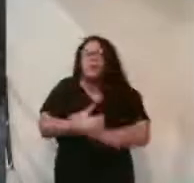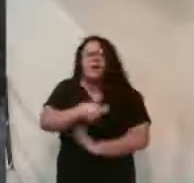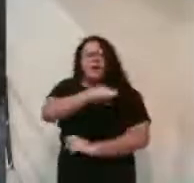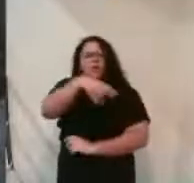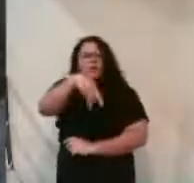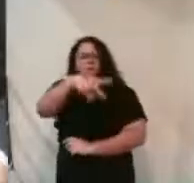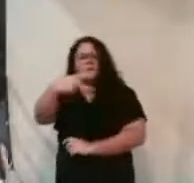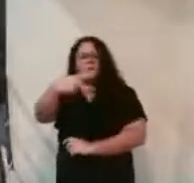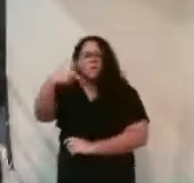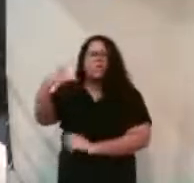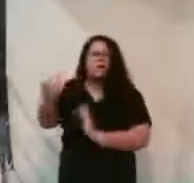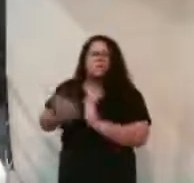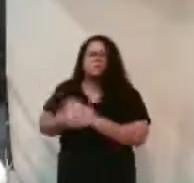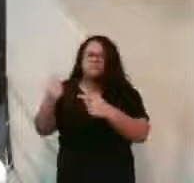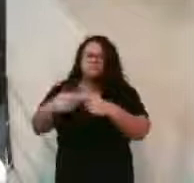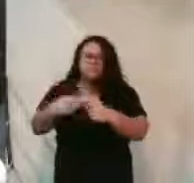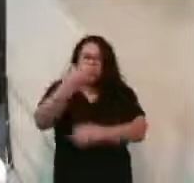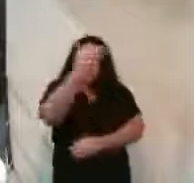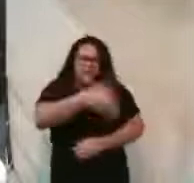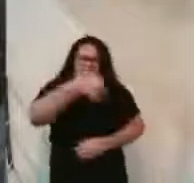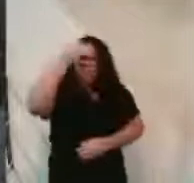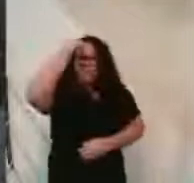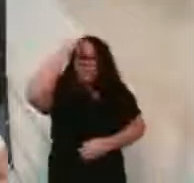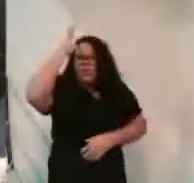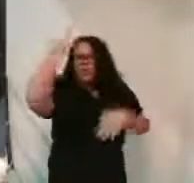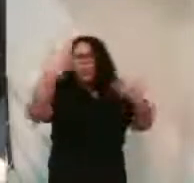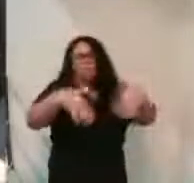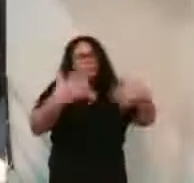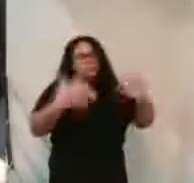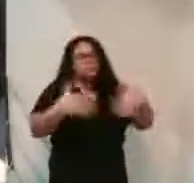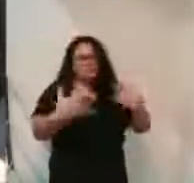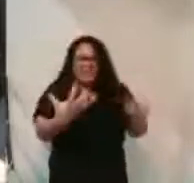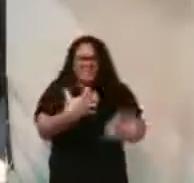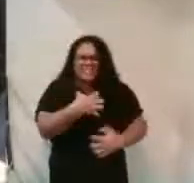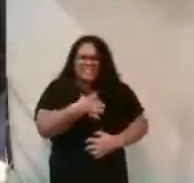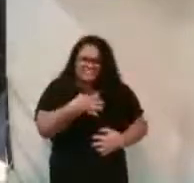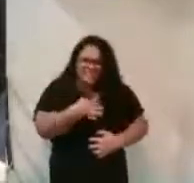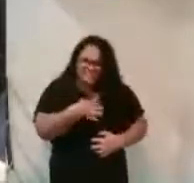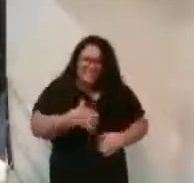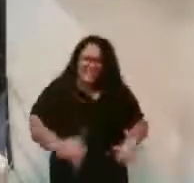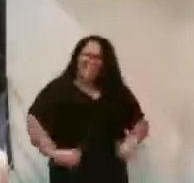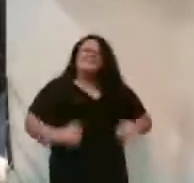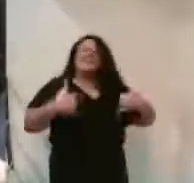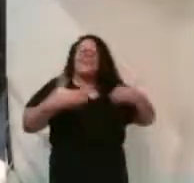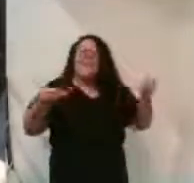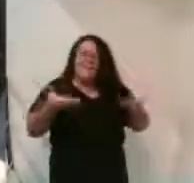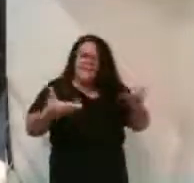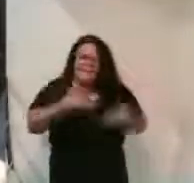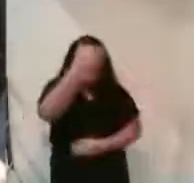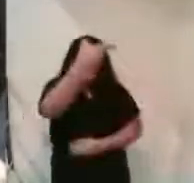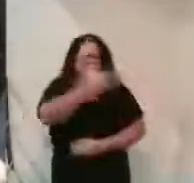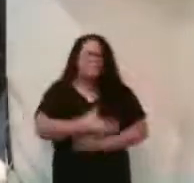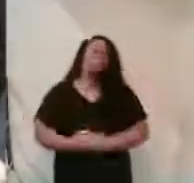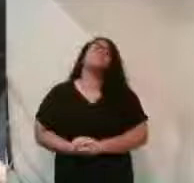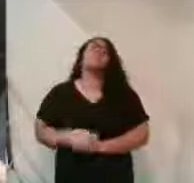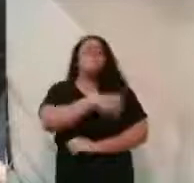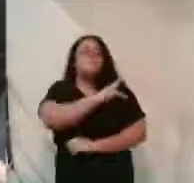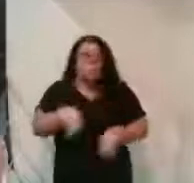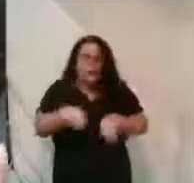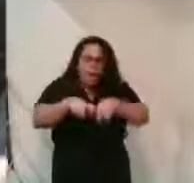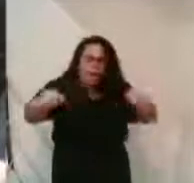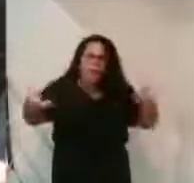experiência, doutor Disseu. Muito me honra tê-lo aqui como presidente da nossa mesa. Eu quero saudar a todos e